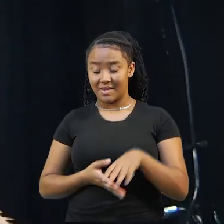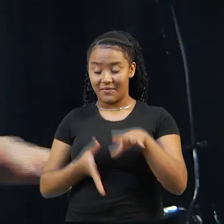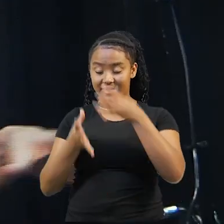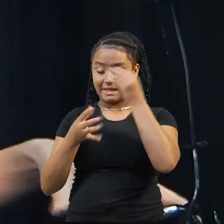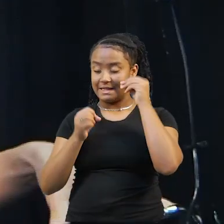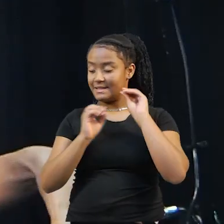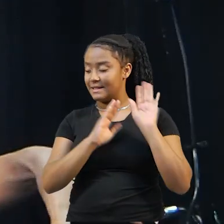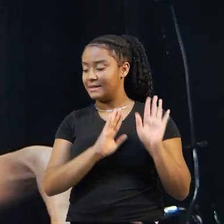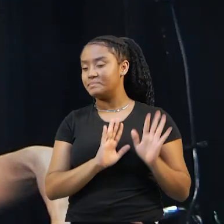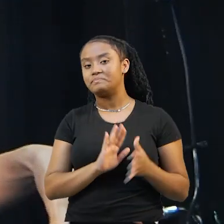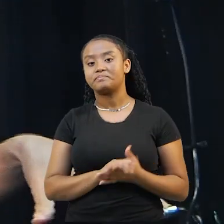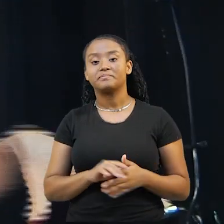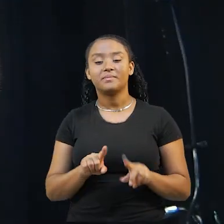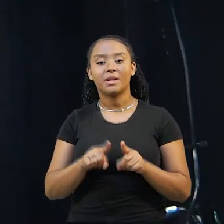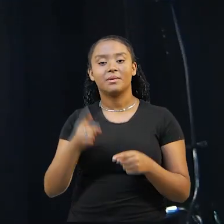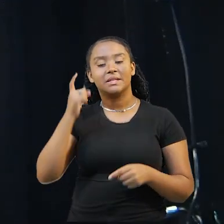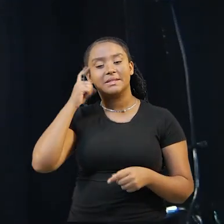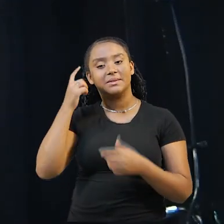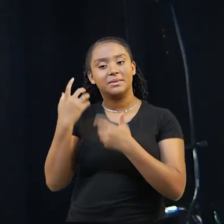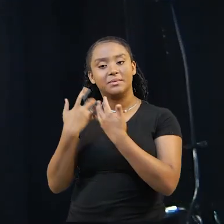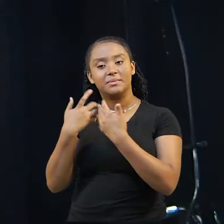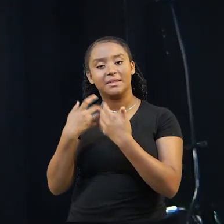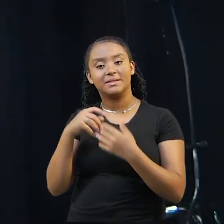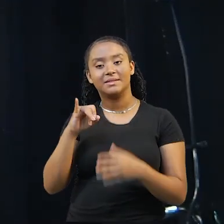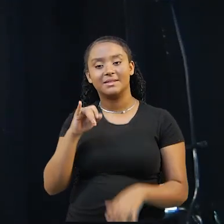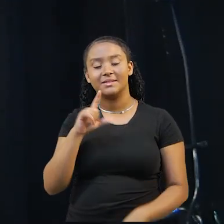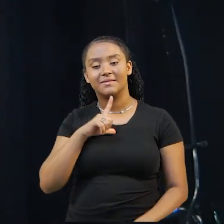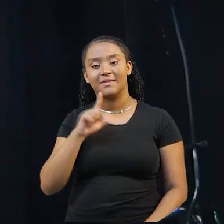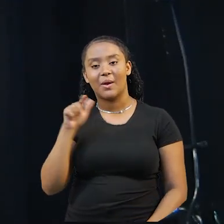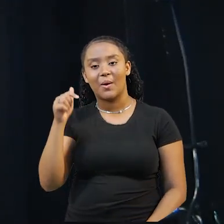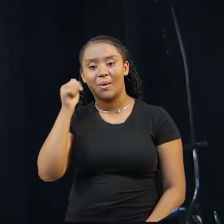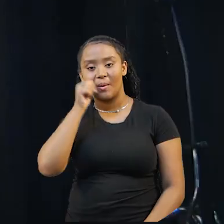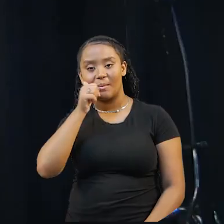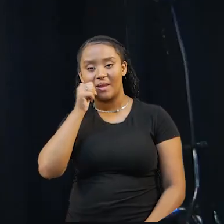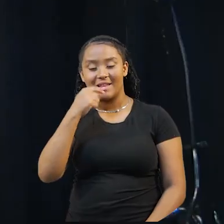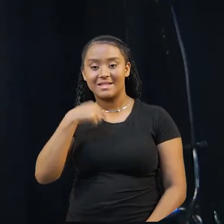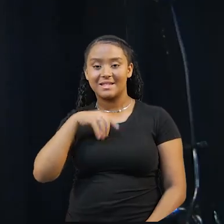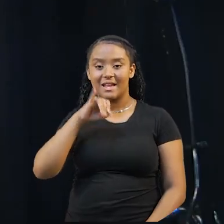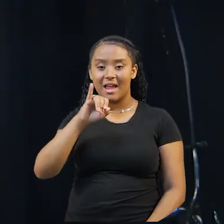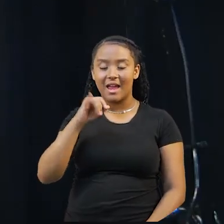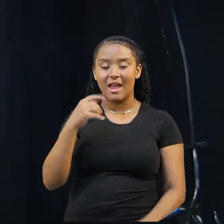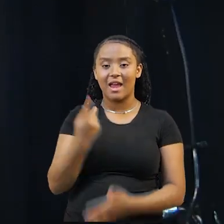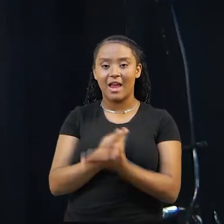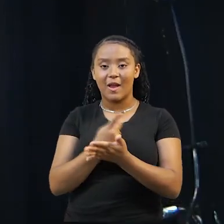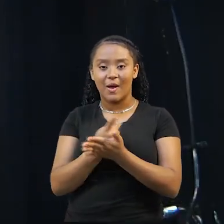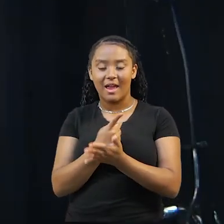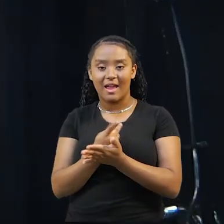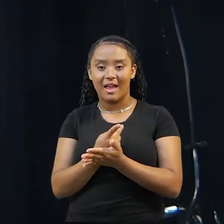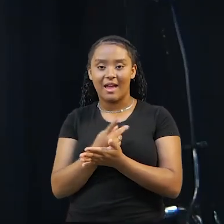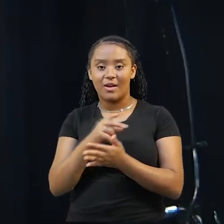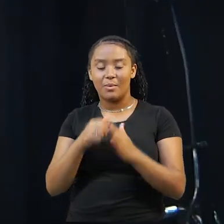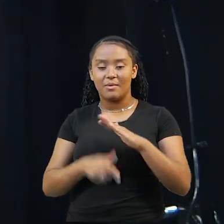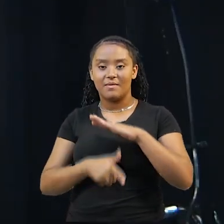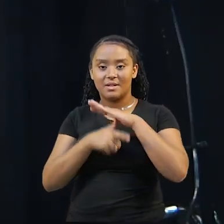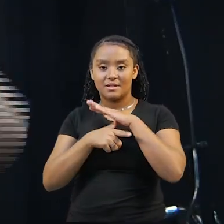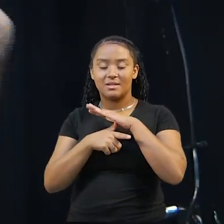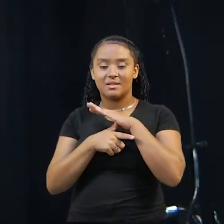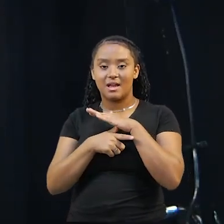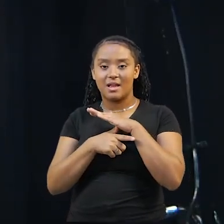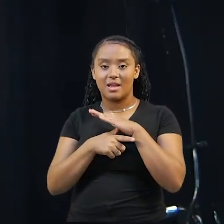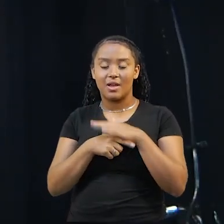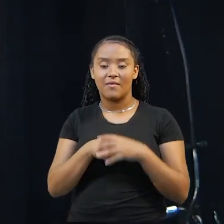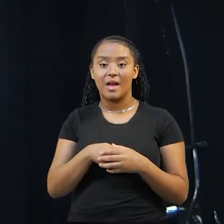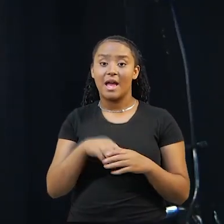tem isso. Se a gente tiver mais mulheres, se eu errar como vice-reitora, não vai ser a mulher não serve para ser vice-reitora.